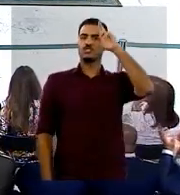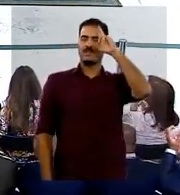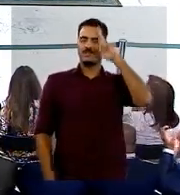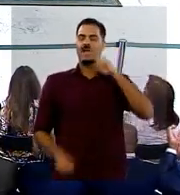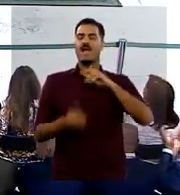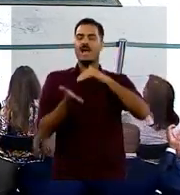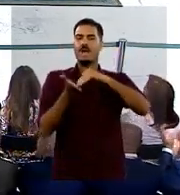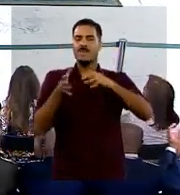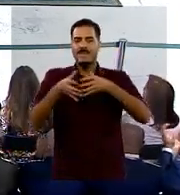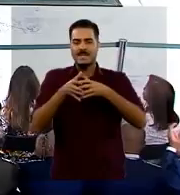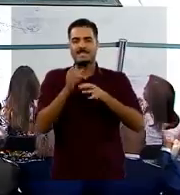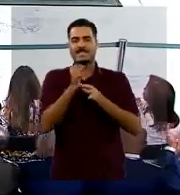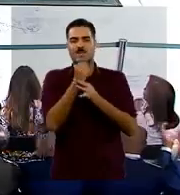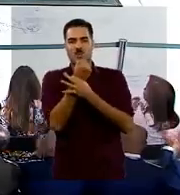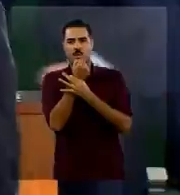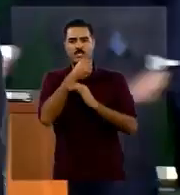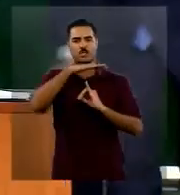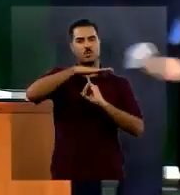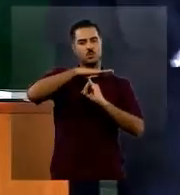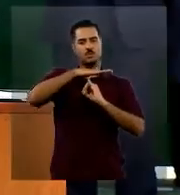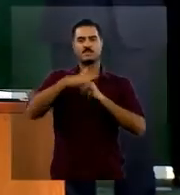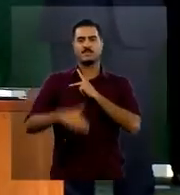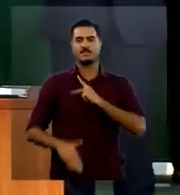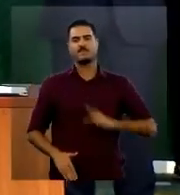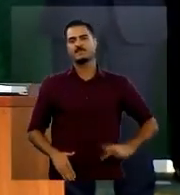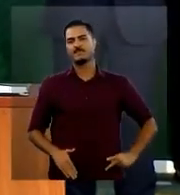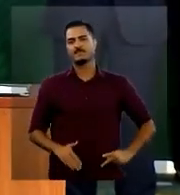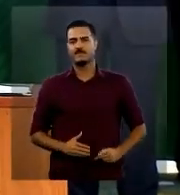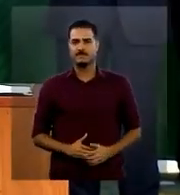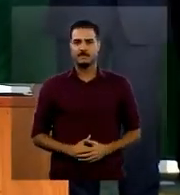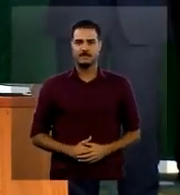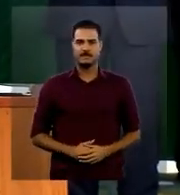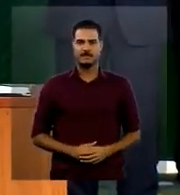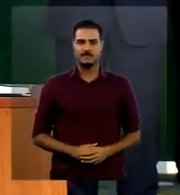Institucional da Presidência da República.